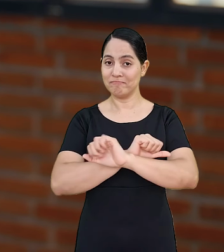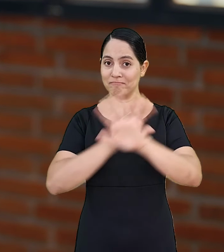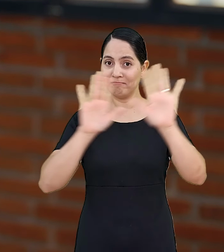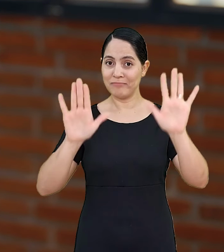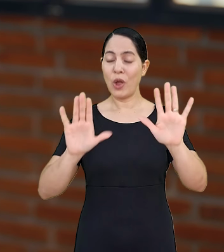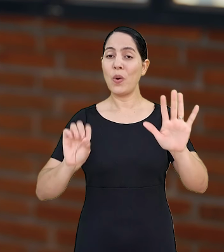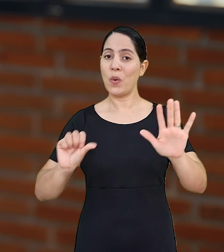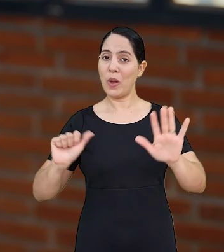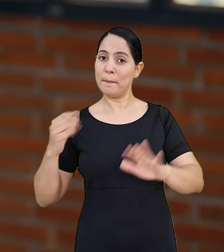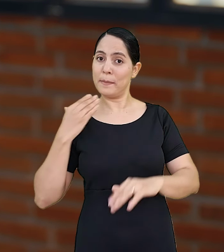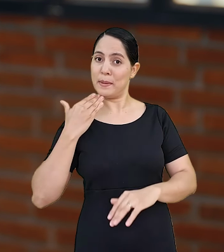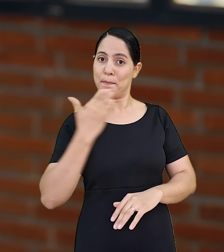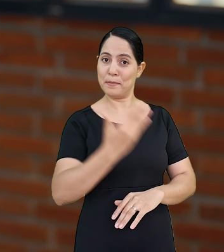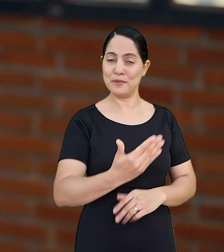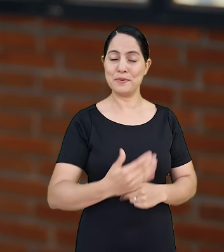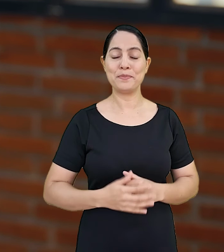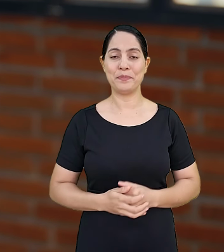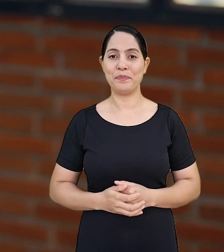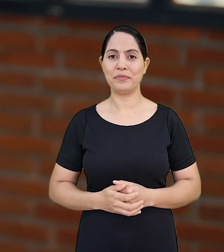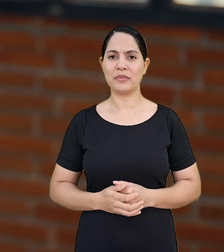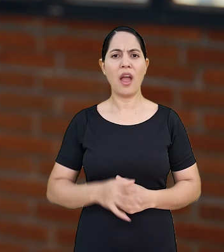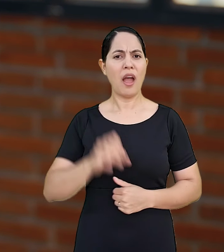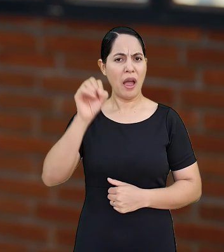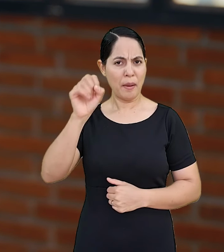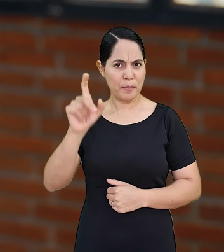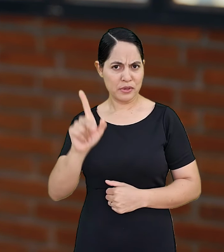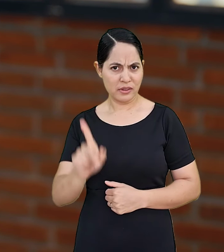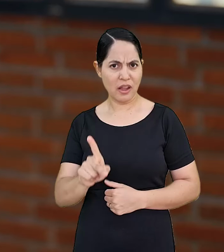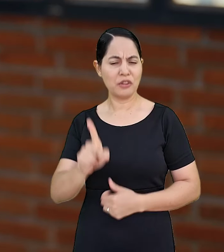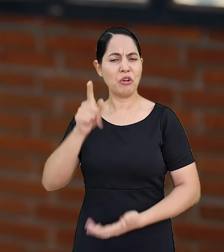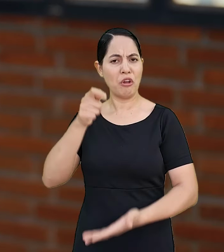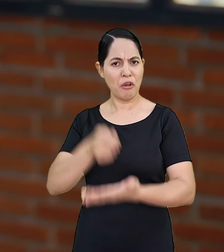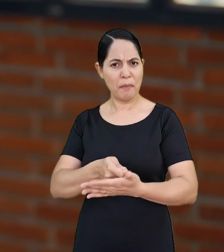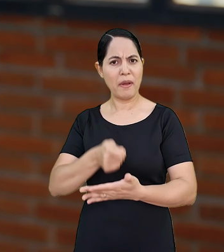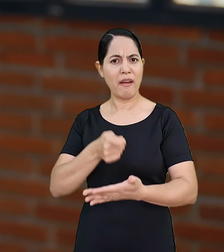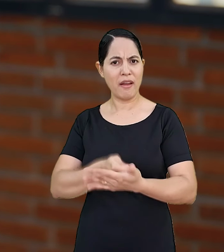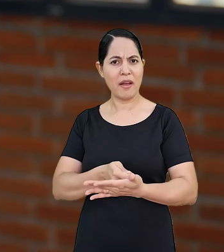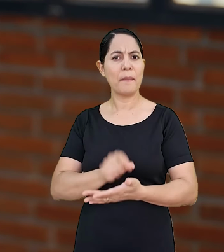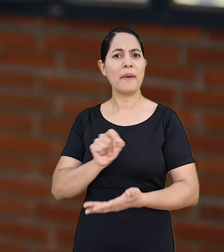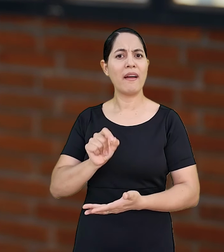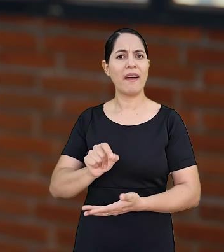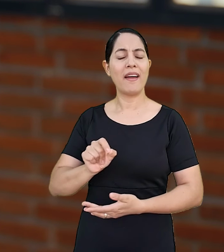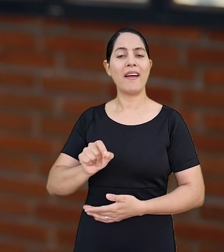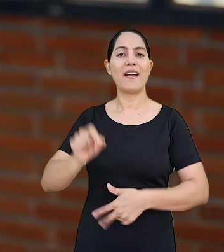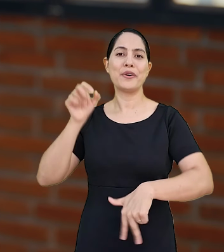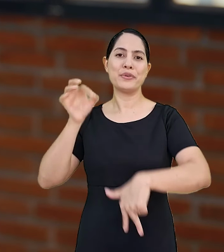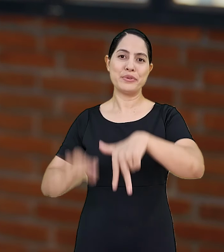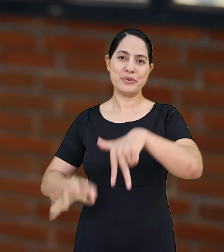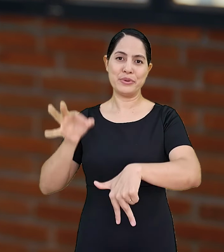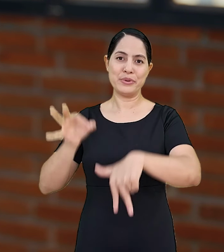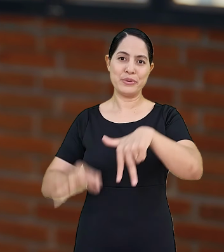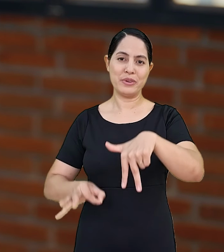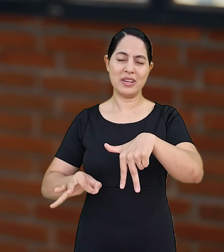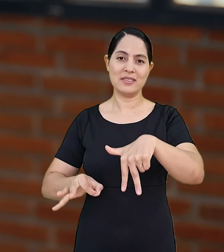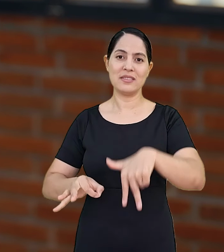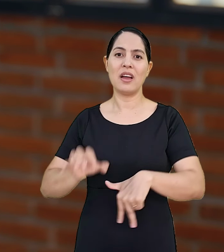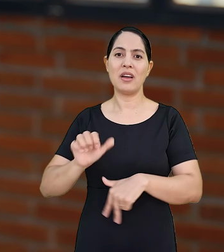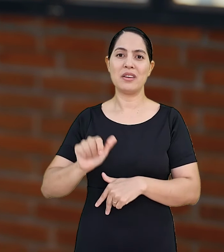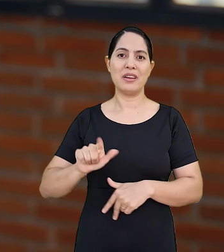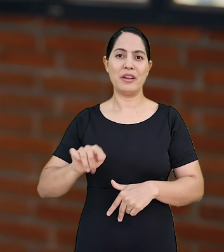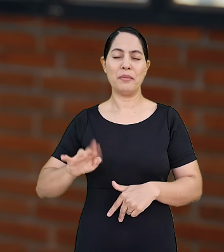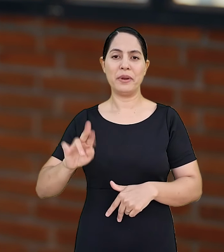representação da OAB. O CNJ impôs a aposentadoria compulsória ao juiz Marcelo Bretas, pela sua conduta marcada por abusos